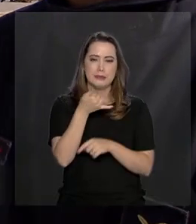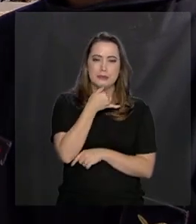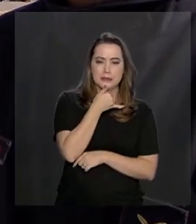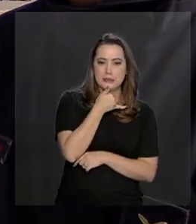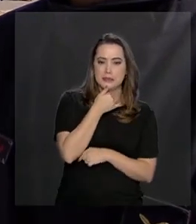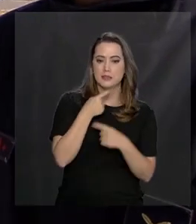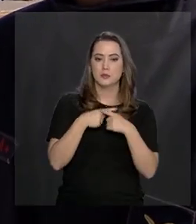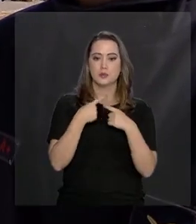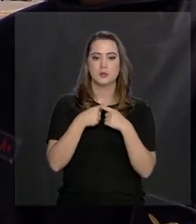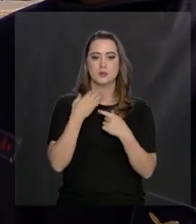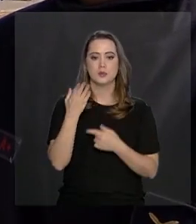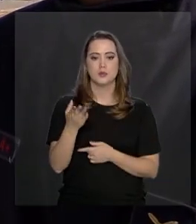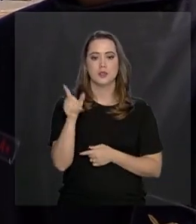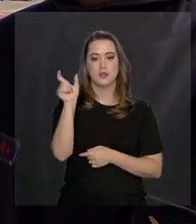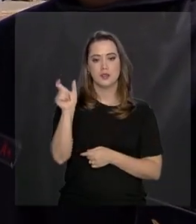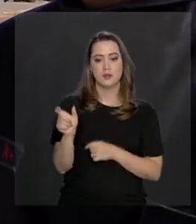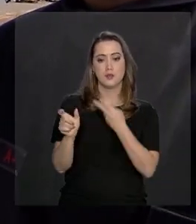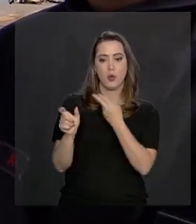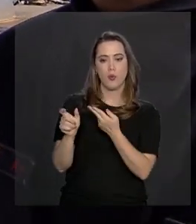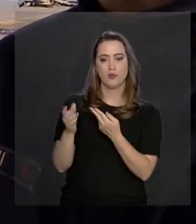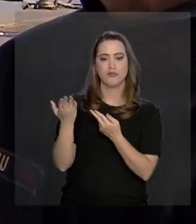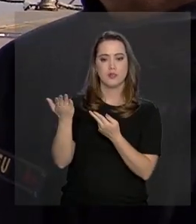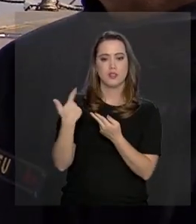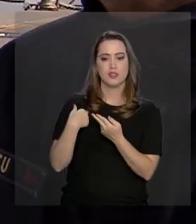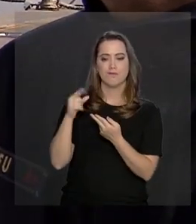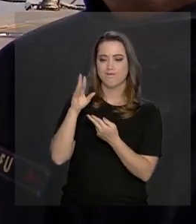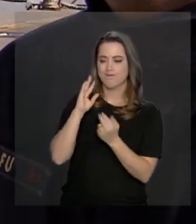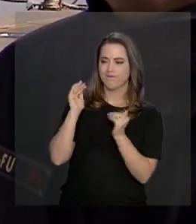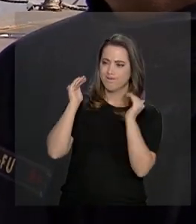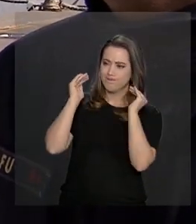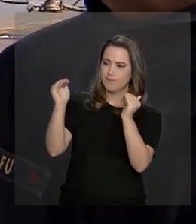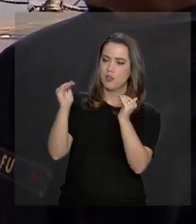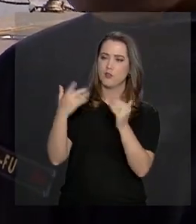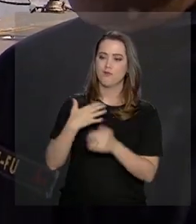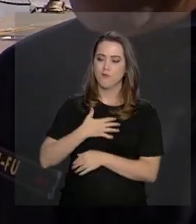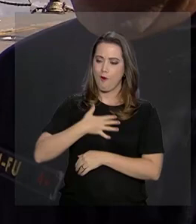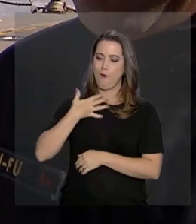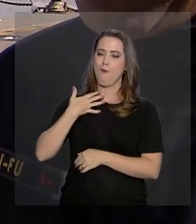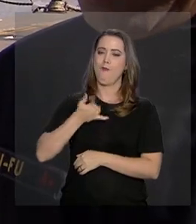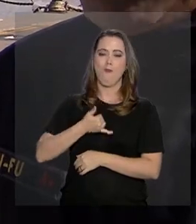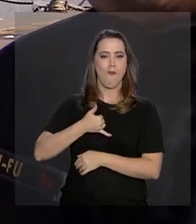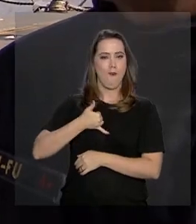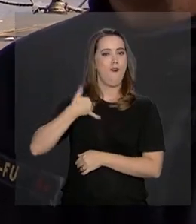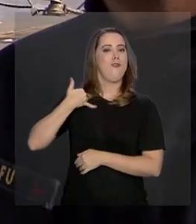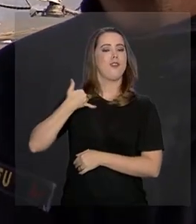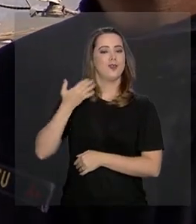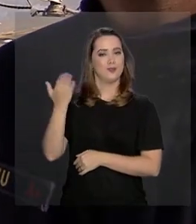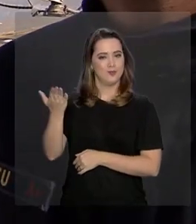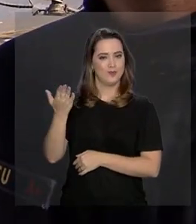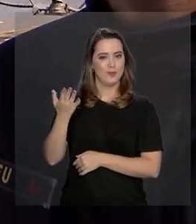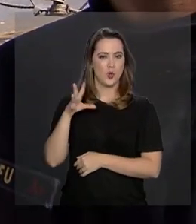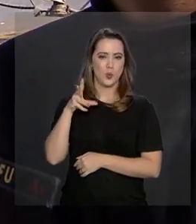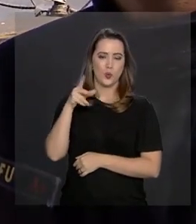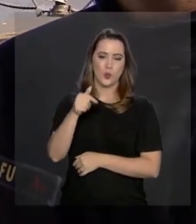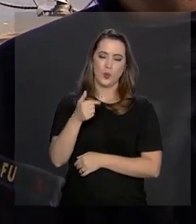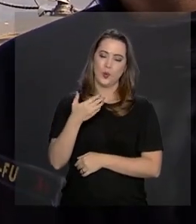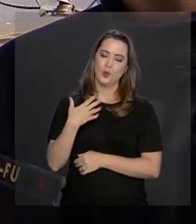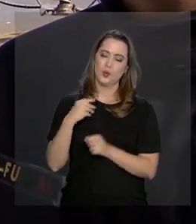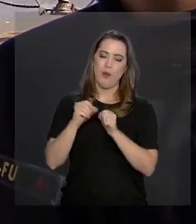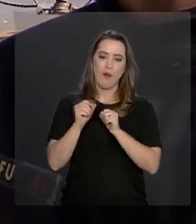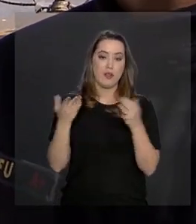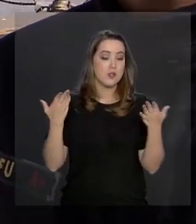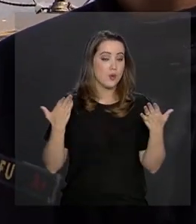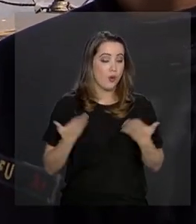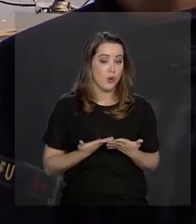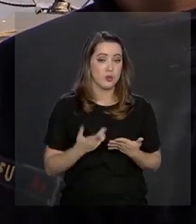até porque ele, para mim, é minha grande referência, meu orgulho, entendeu? Tudo que eu faço